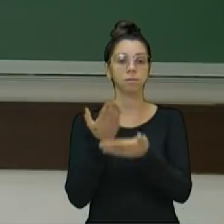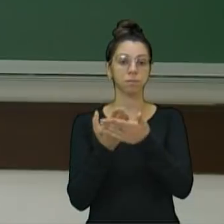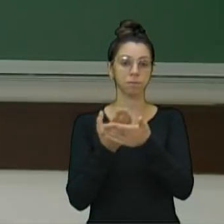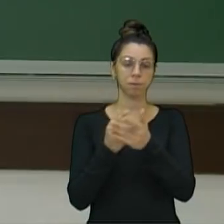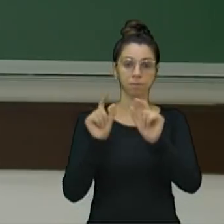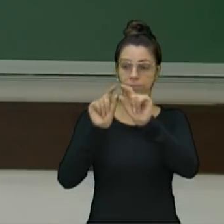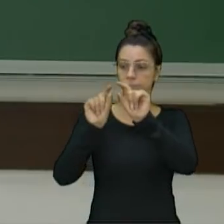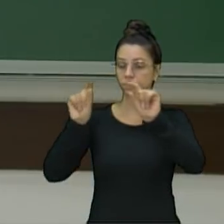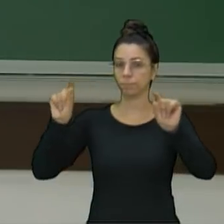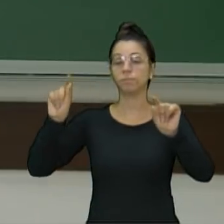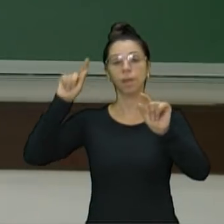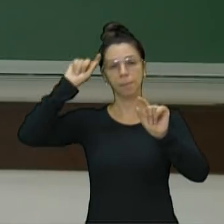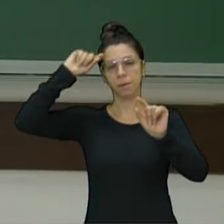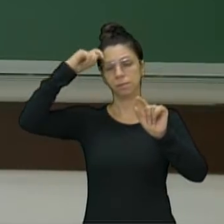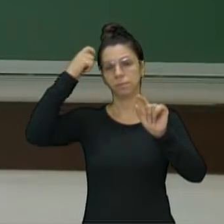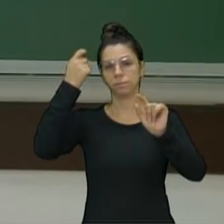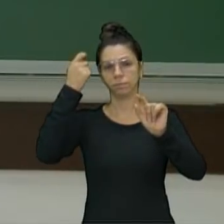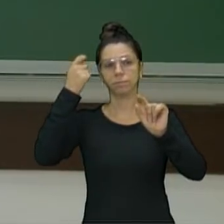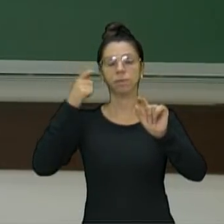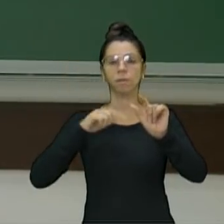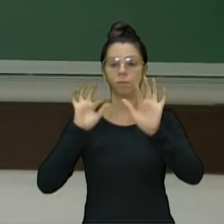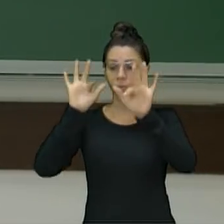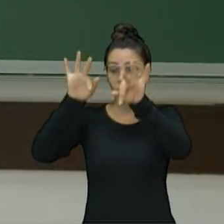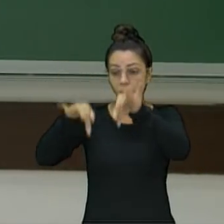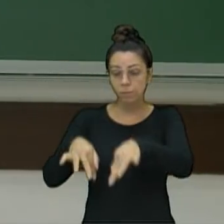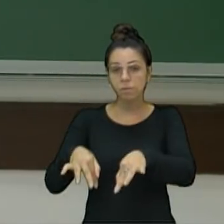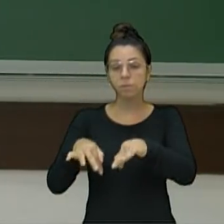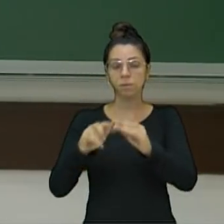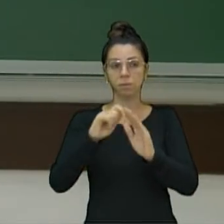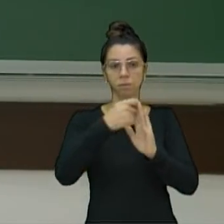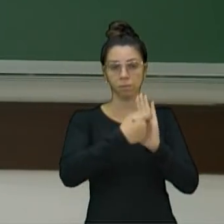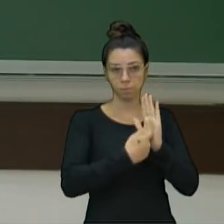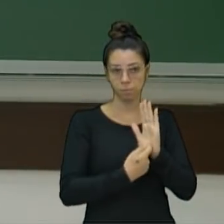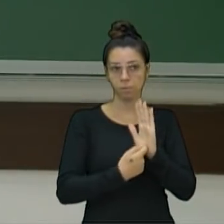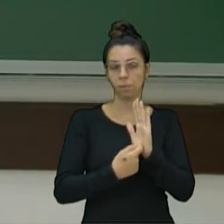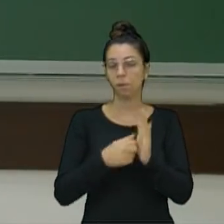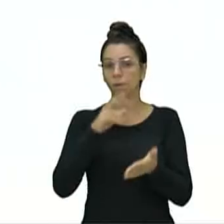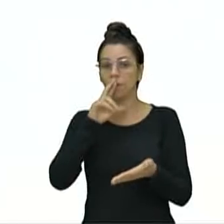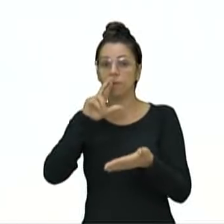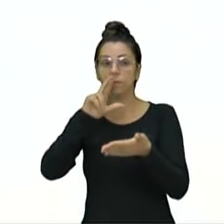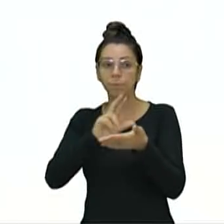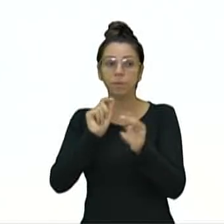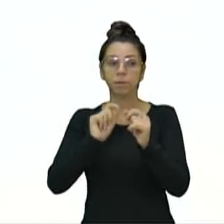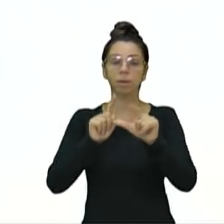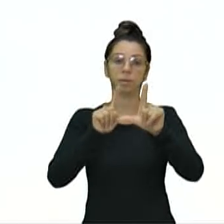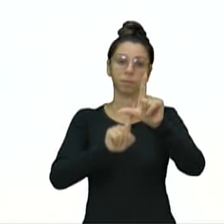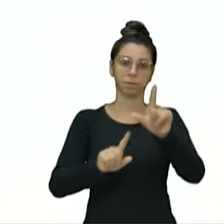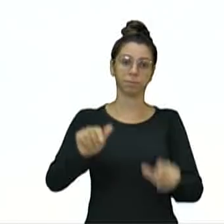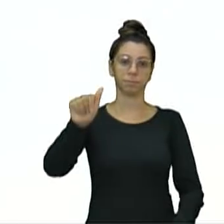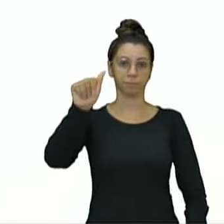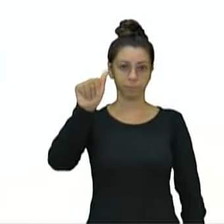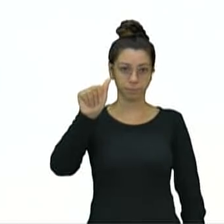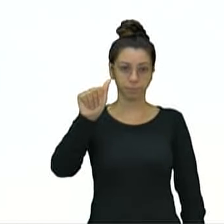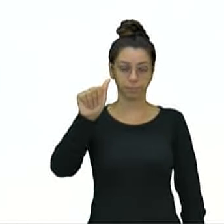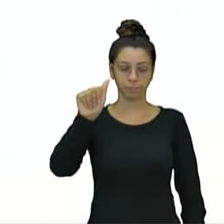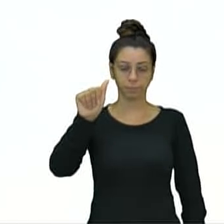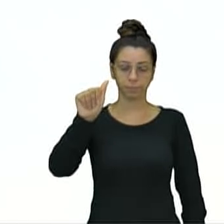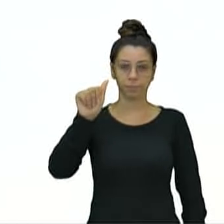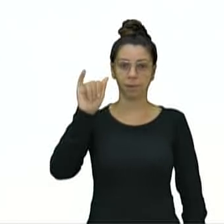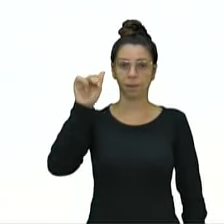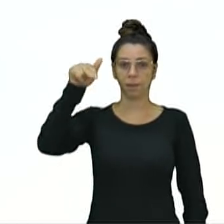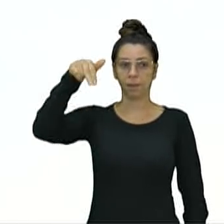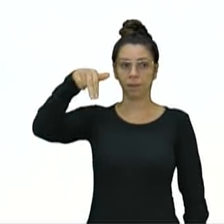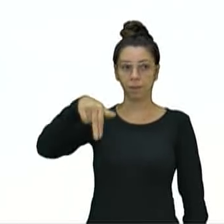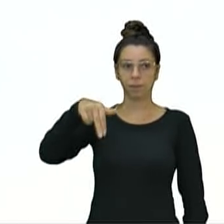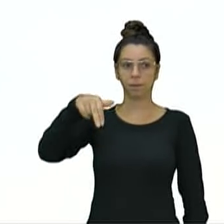Vejam que ela está ali no finalzinho do texto e com certeza a resposta correta é a letra A. In short significa